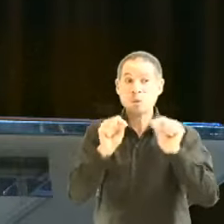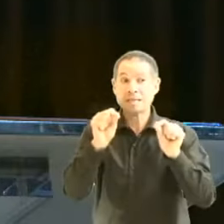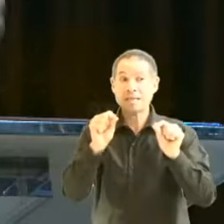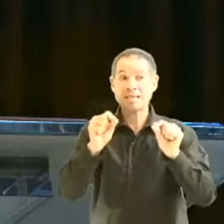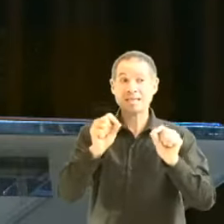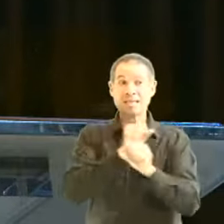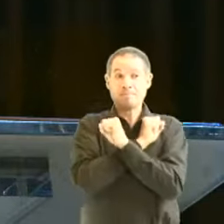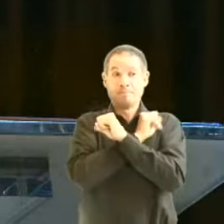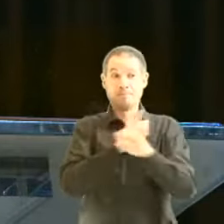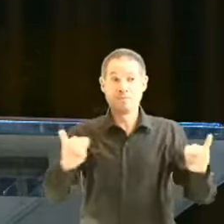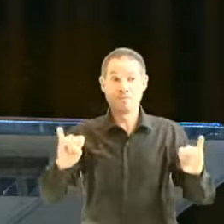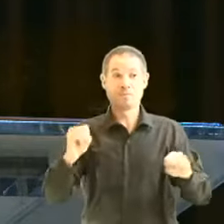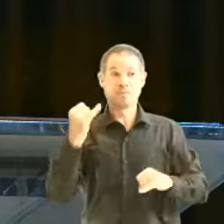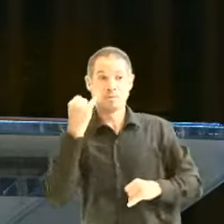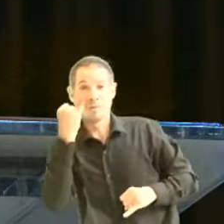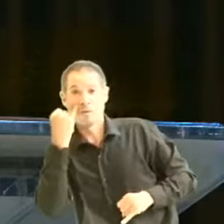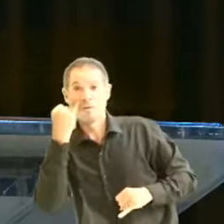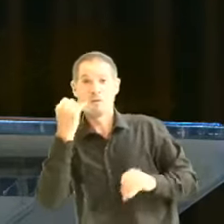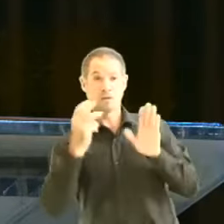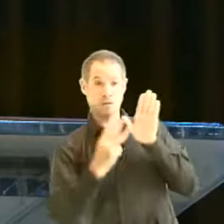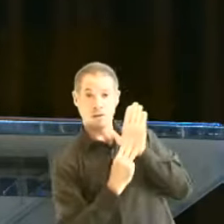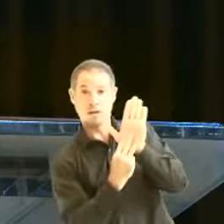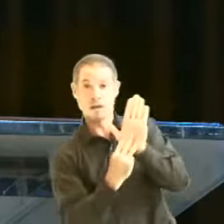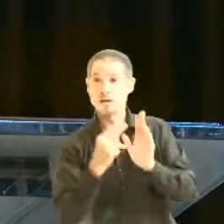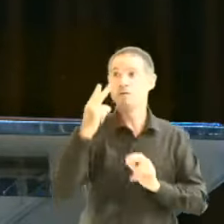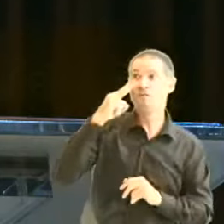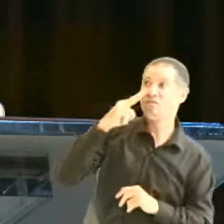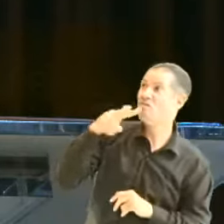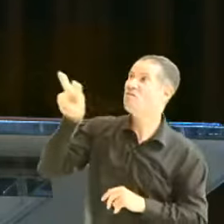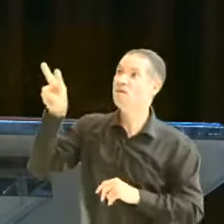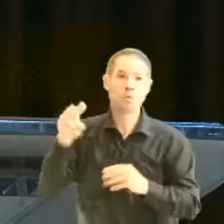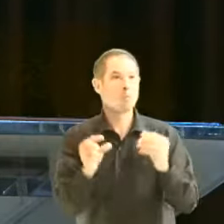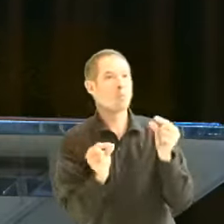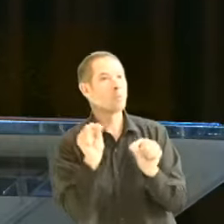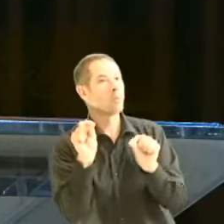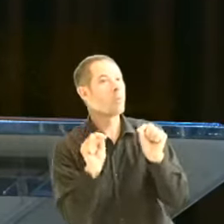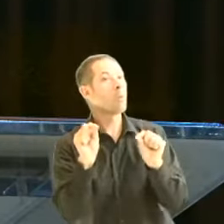vendo, o que Jeremias viu, o que Isaías viu, o que Abacuque